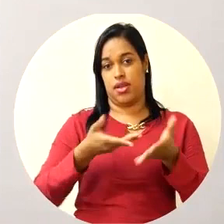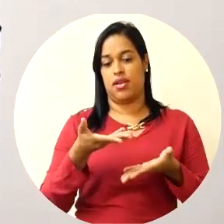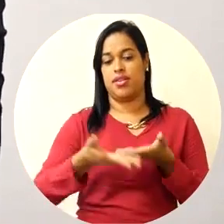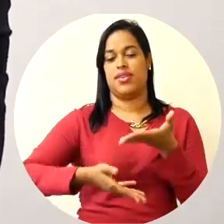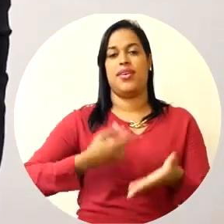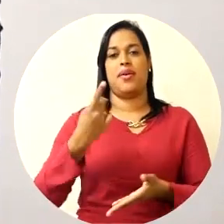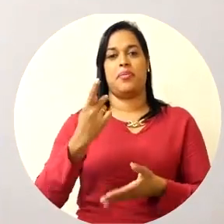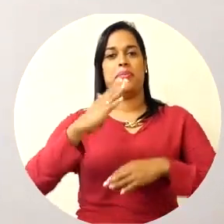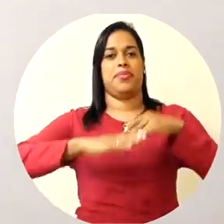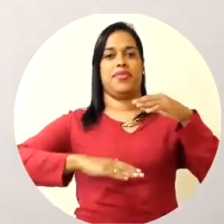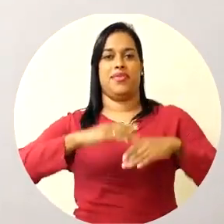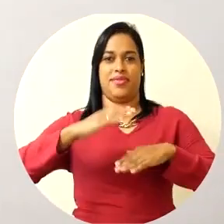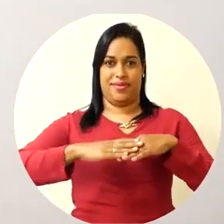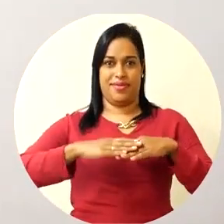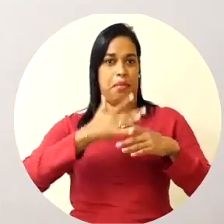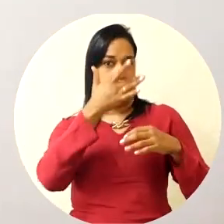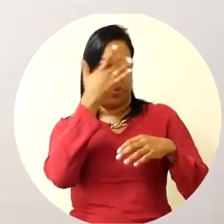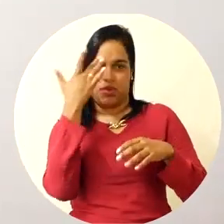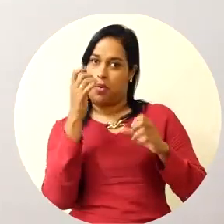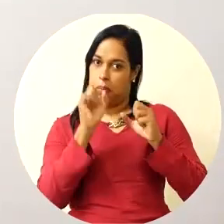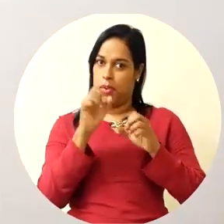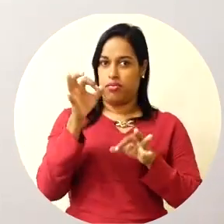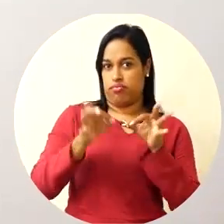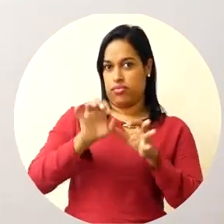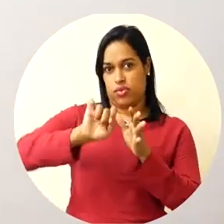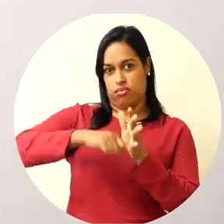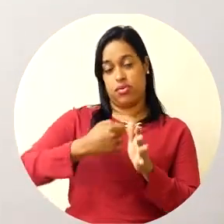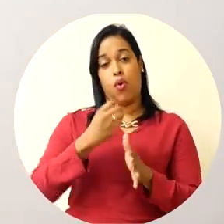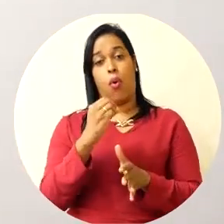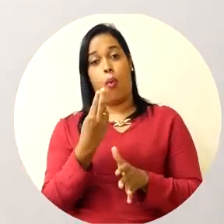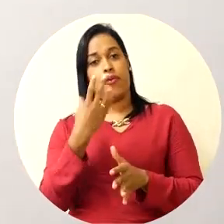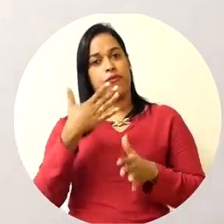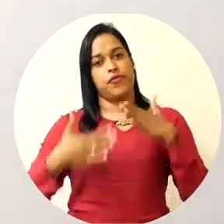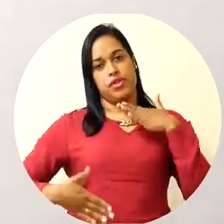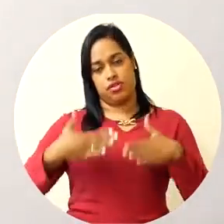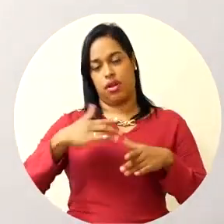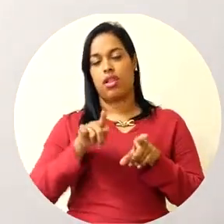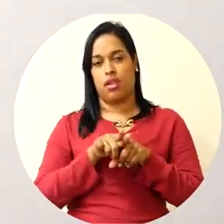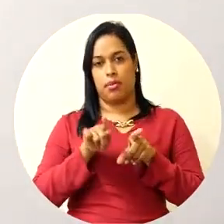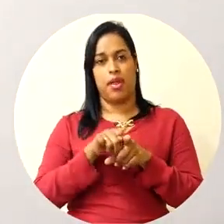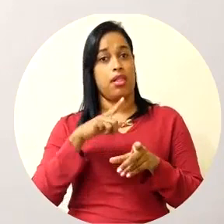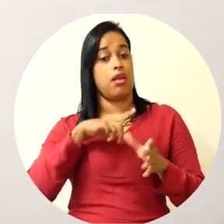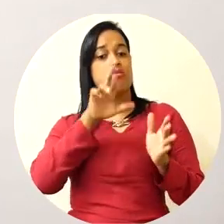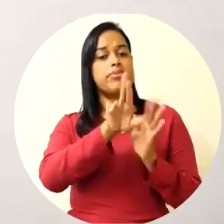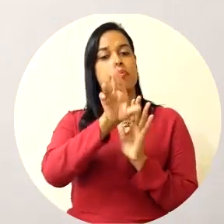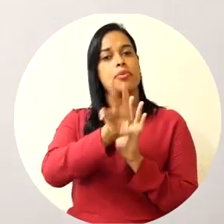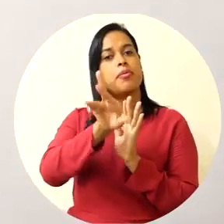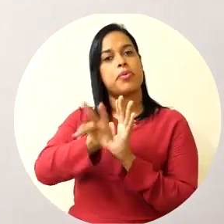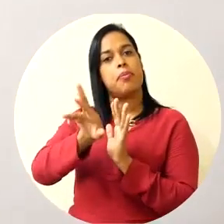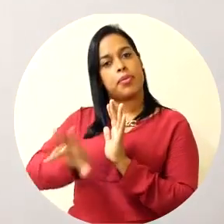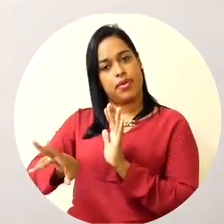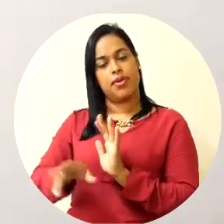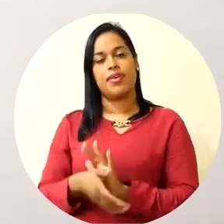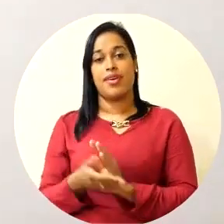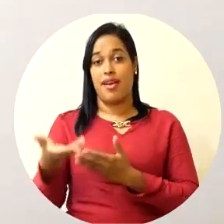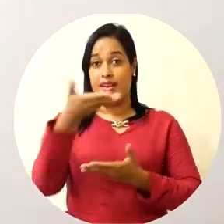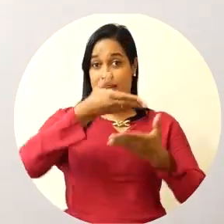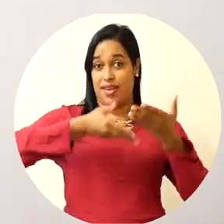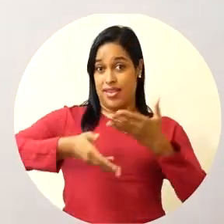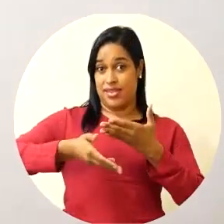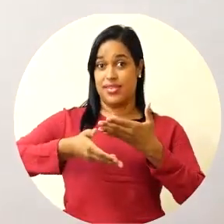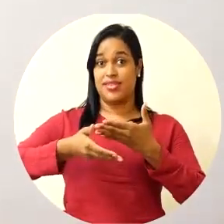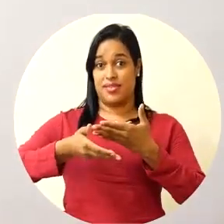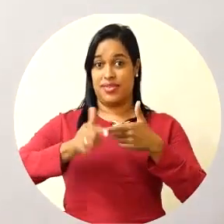contraprestação, certo? Para um empregador, que é pessoa física ou jurídica. Então, existem características que diferenciam